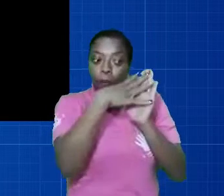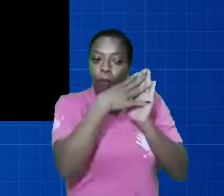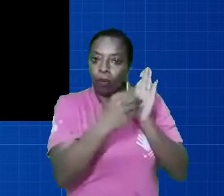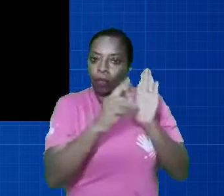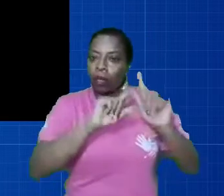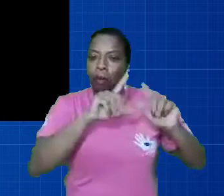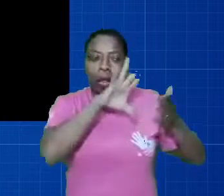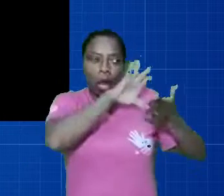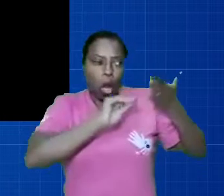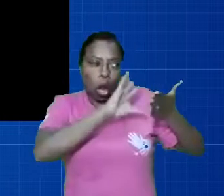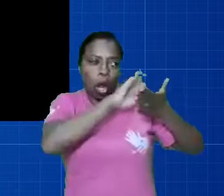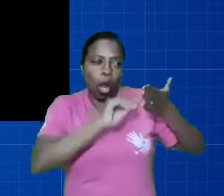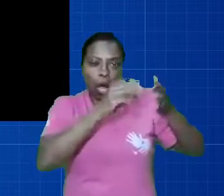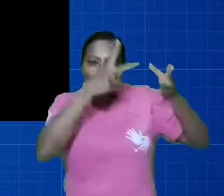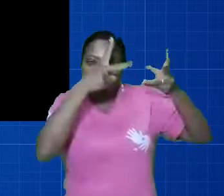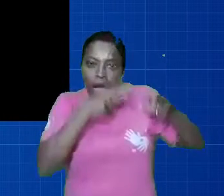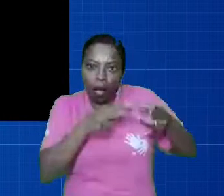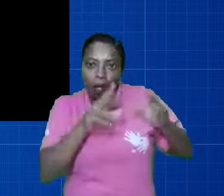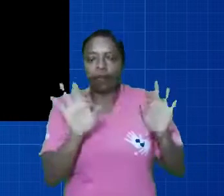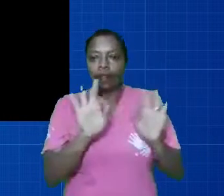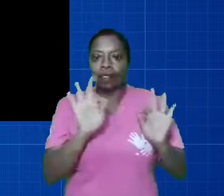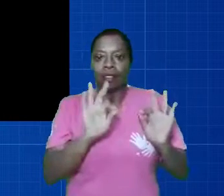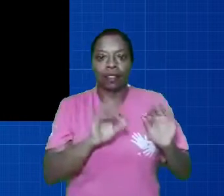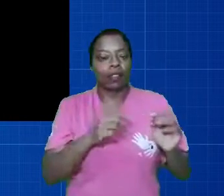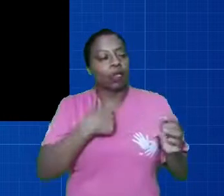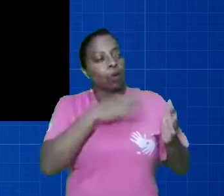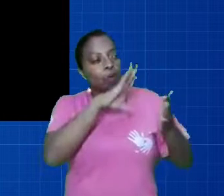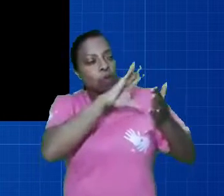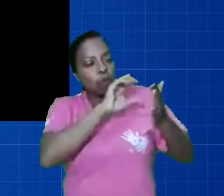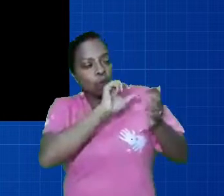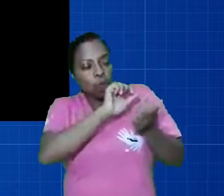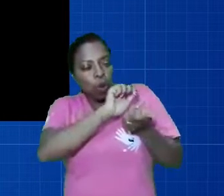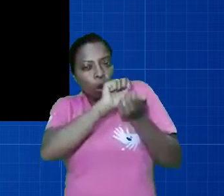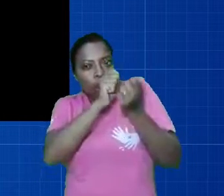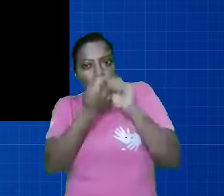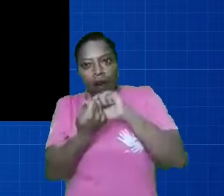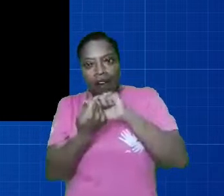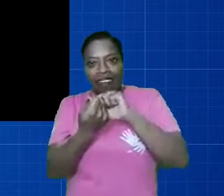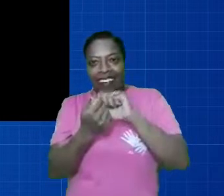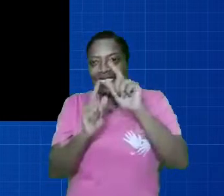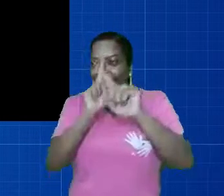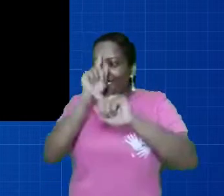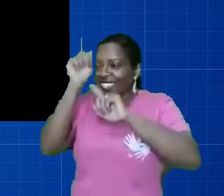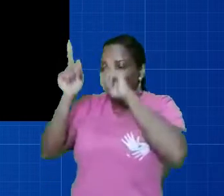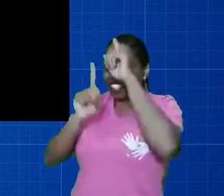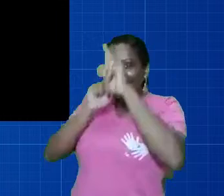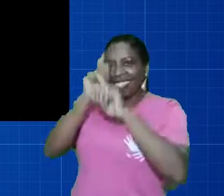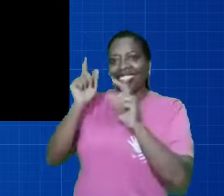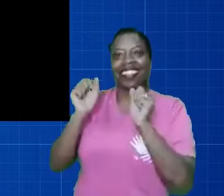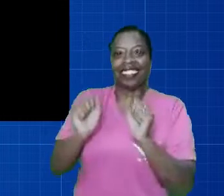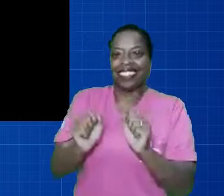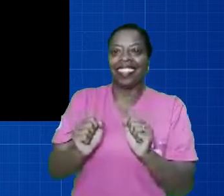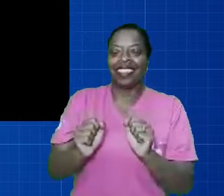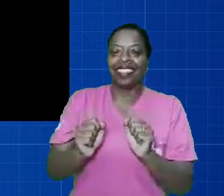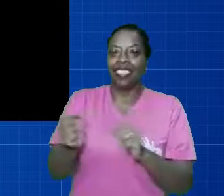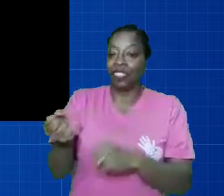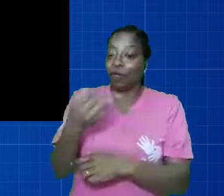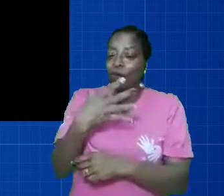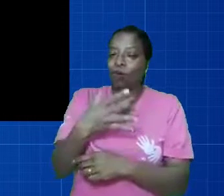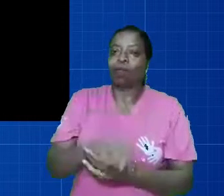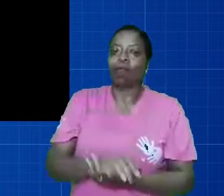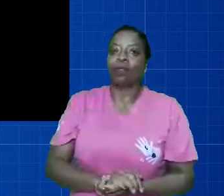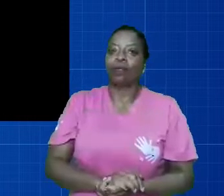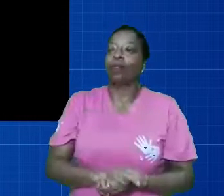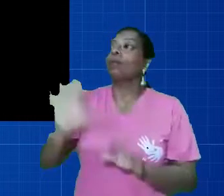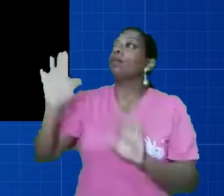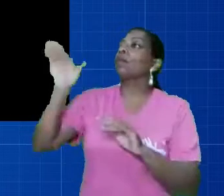é um modelo a ser copiado. Ele é um modelo que serve para auxiliar no processo de recriação. E